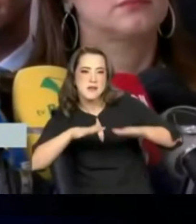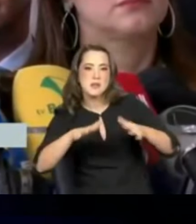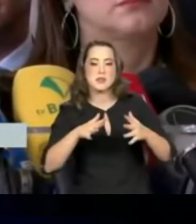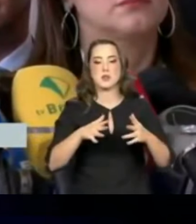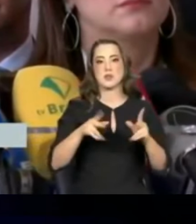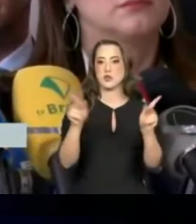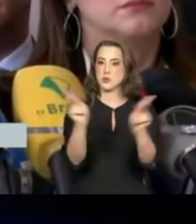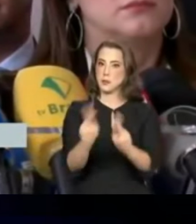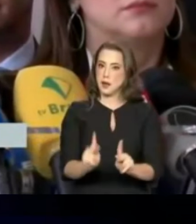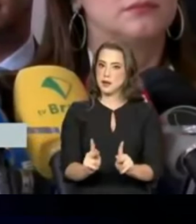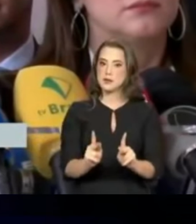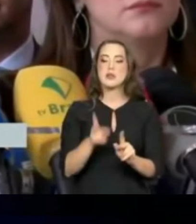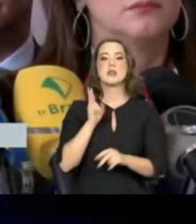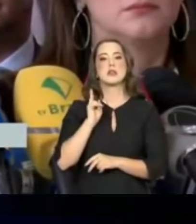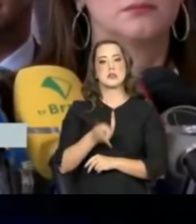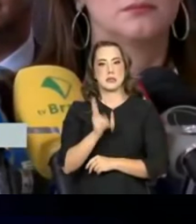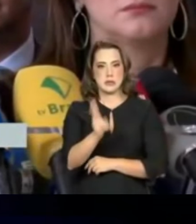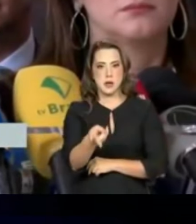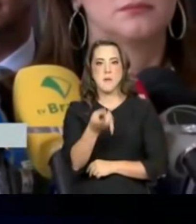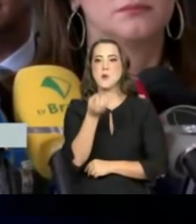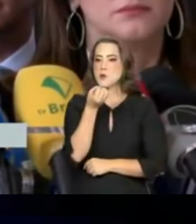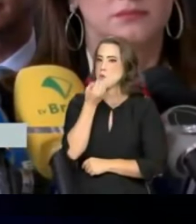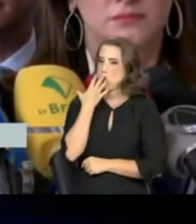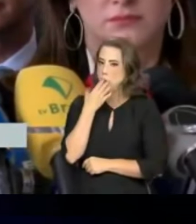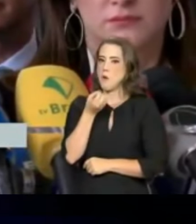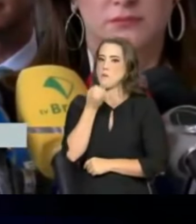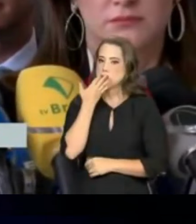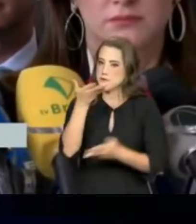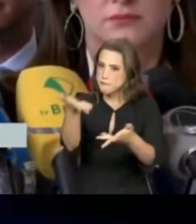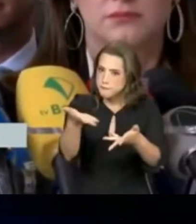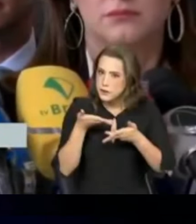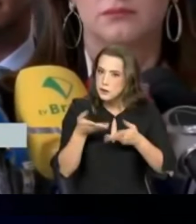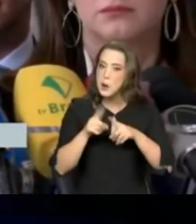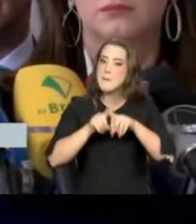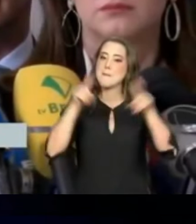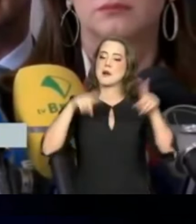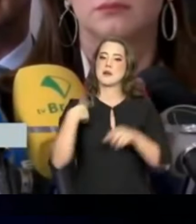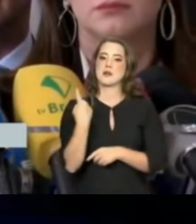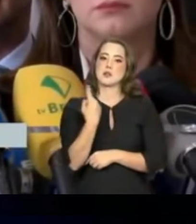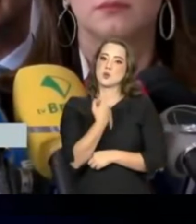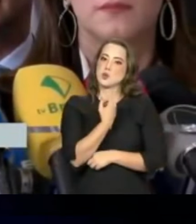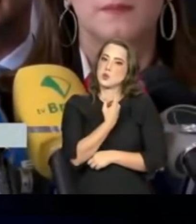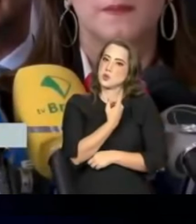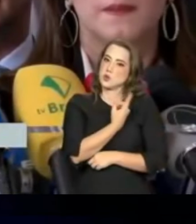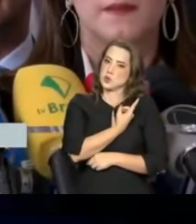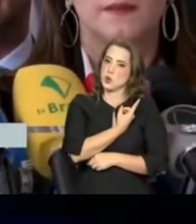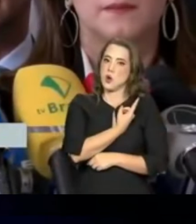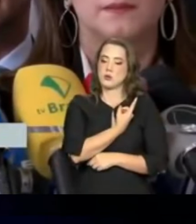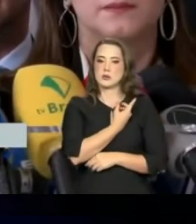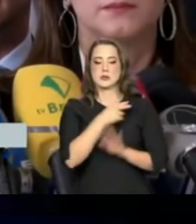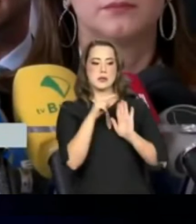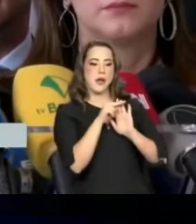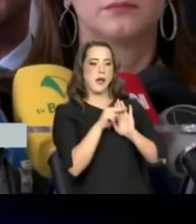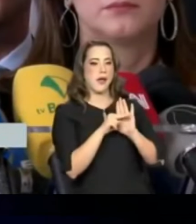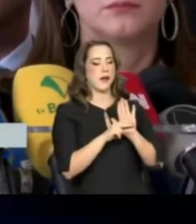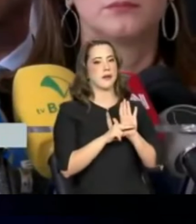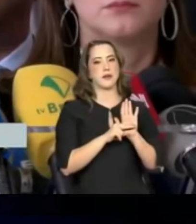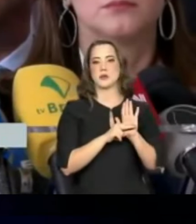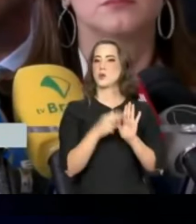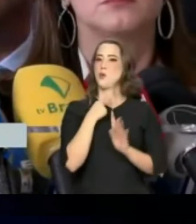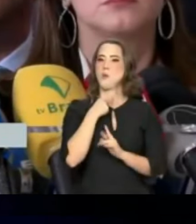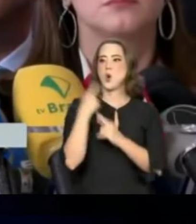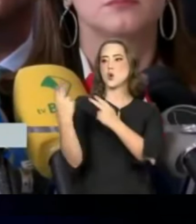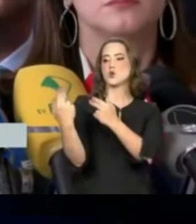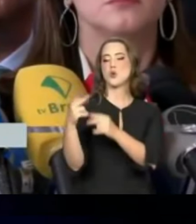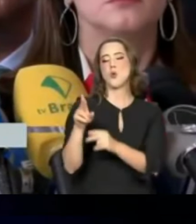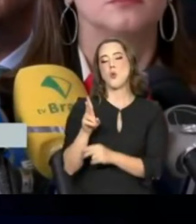venha e seja esclarecido para todos nós. Há uma polêmica, né, que tem muita